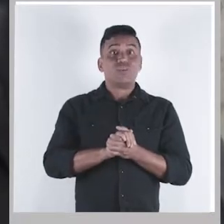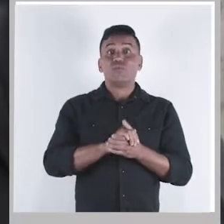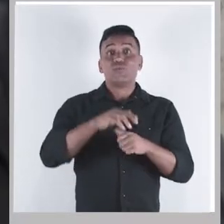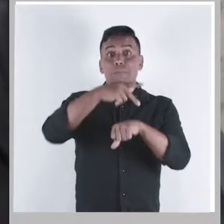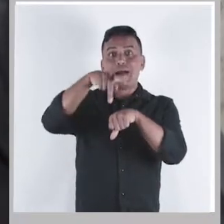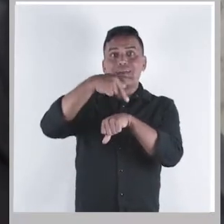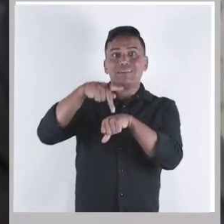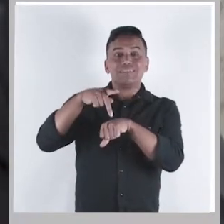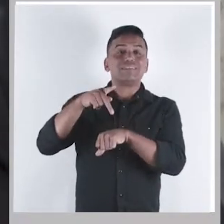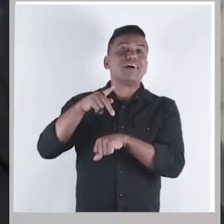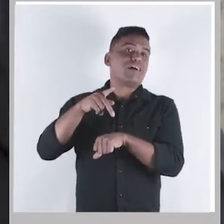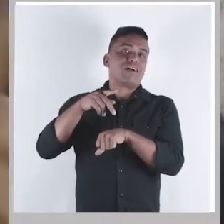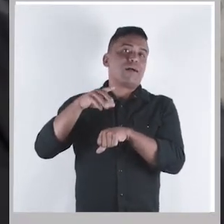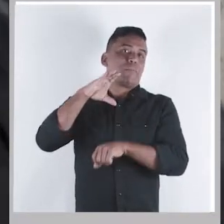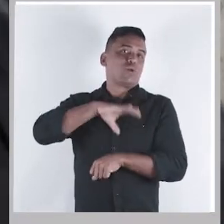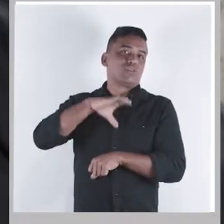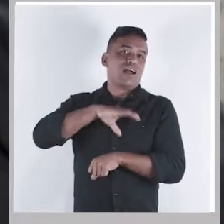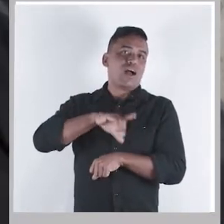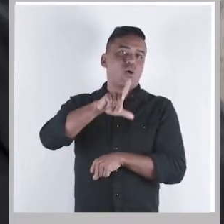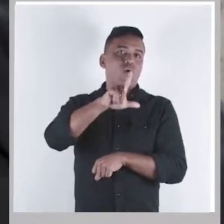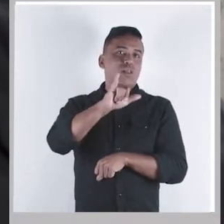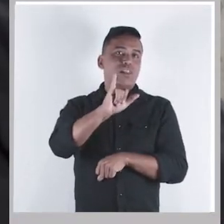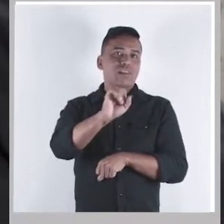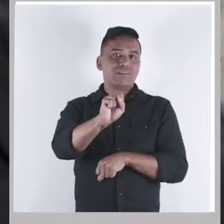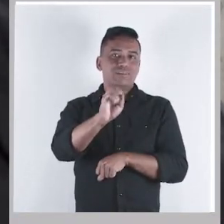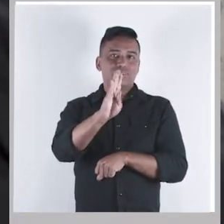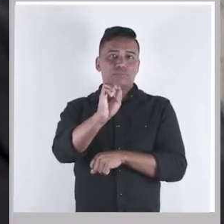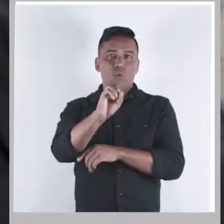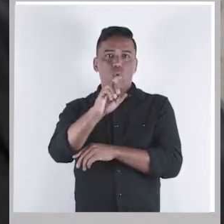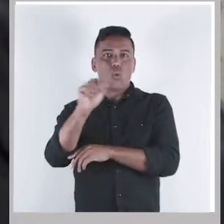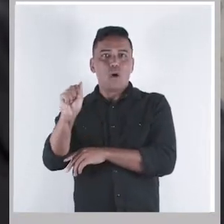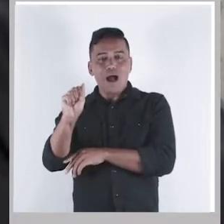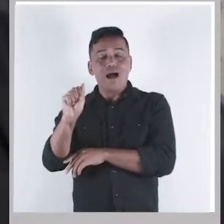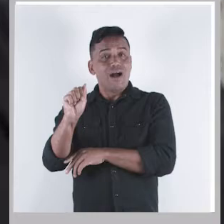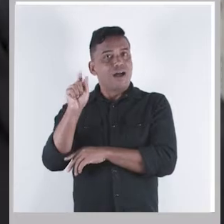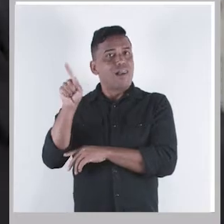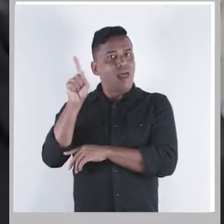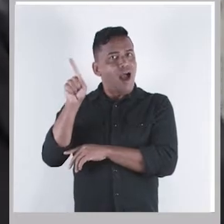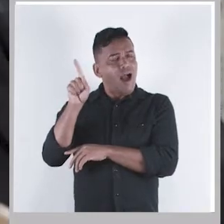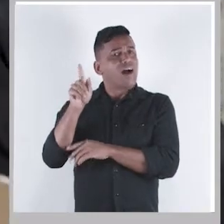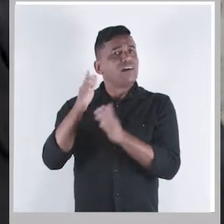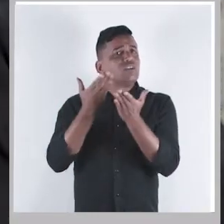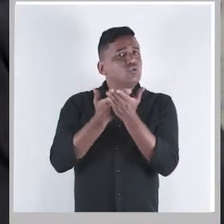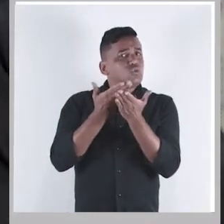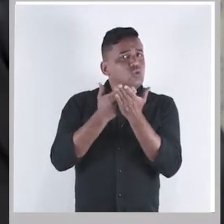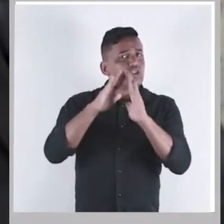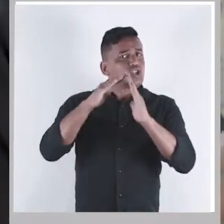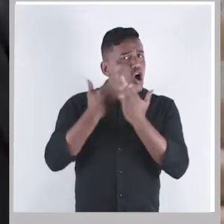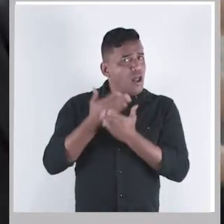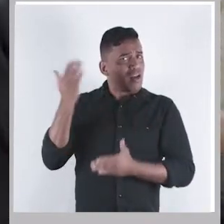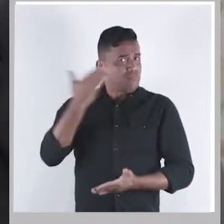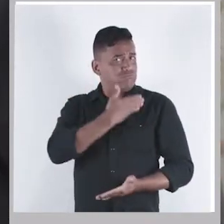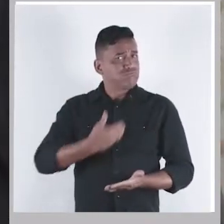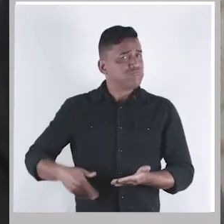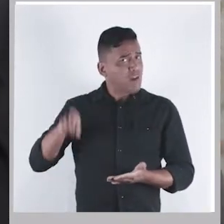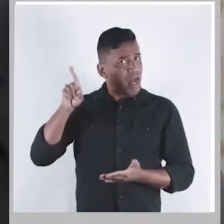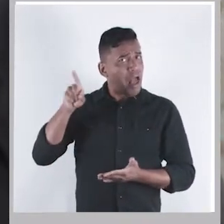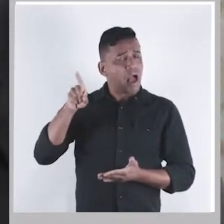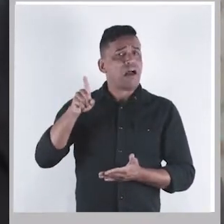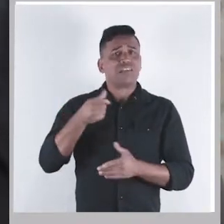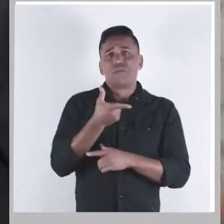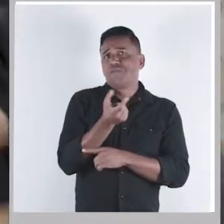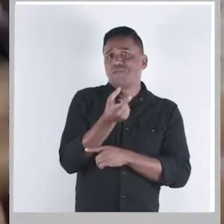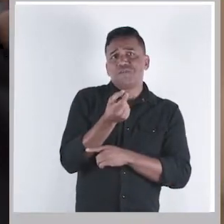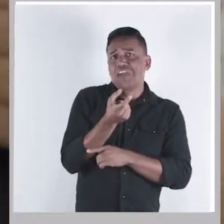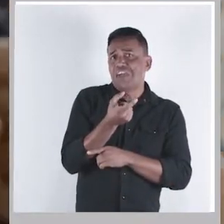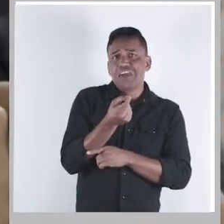coletivos negros, muito diferente da época que eu estudei, né? Eu estudei na década de 90, né? Então, e foi muito difícil, um ambiente